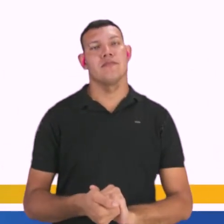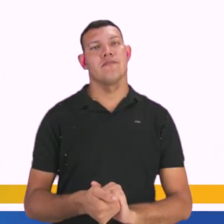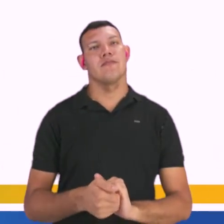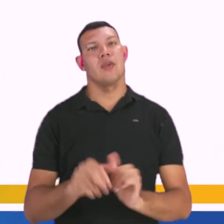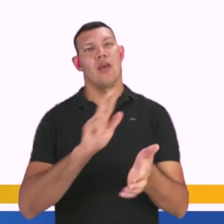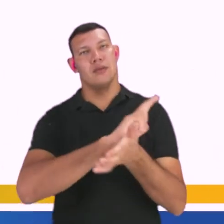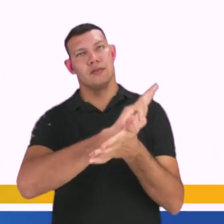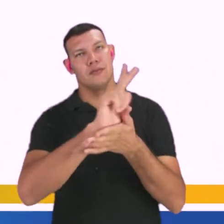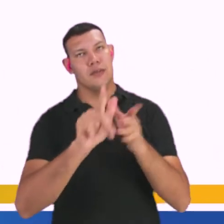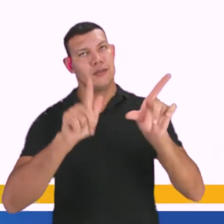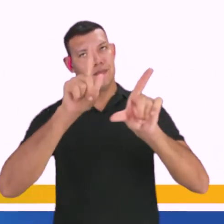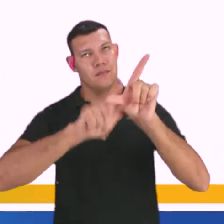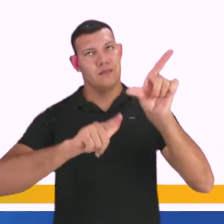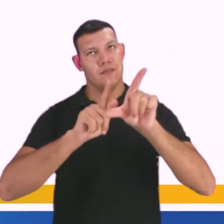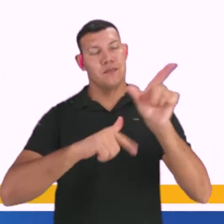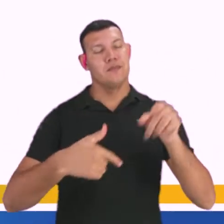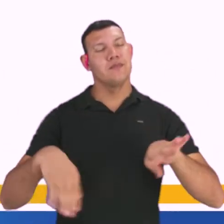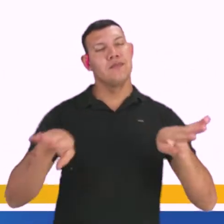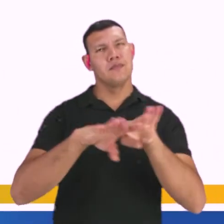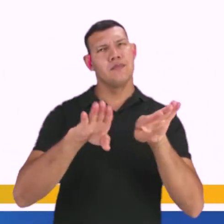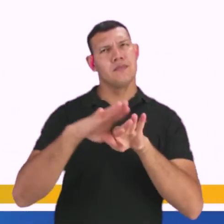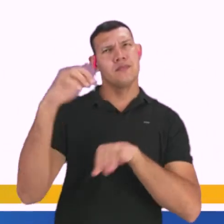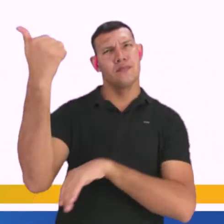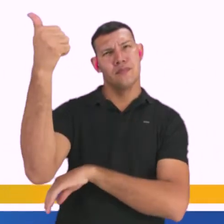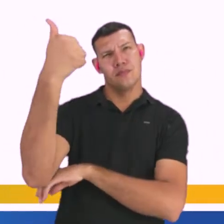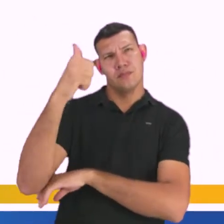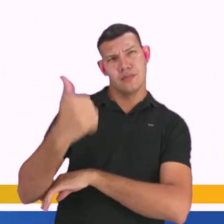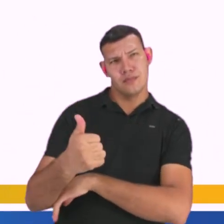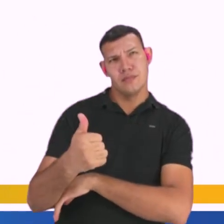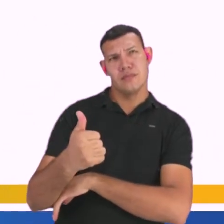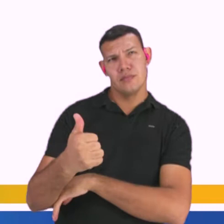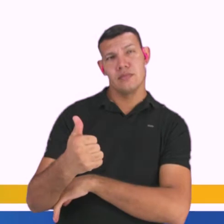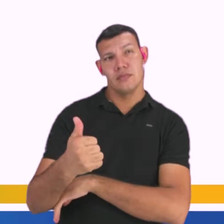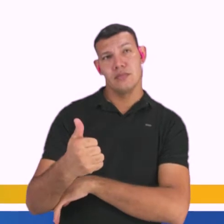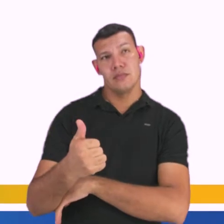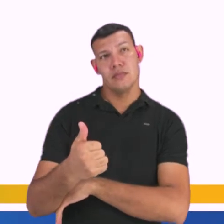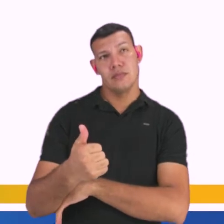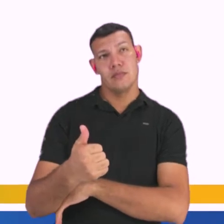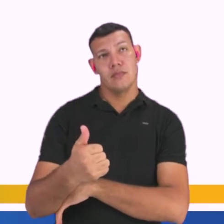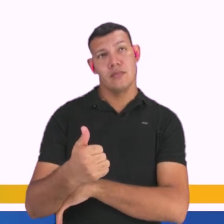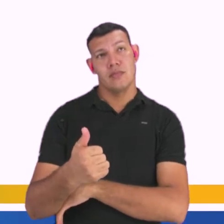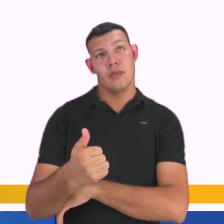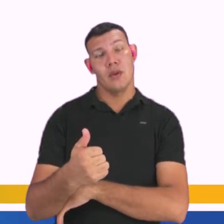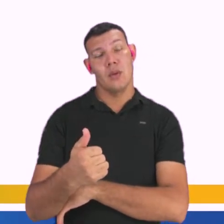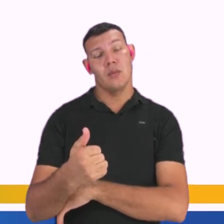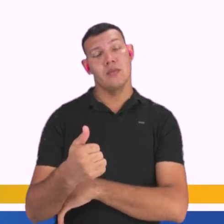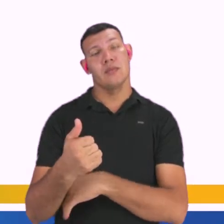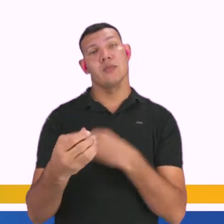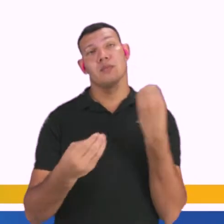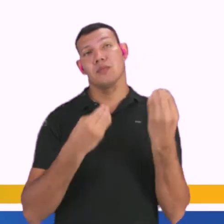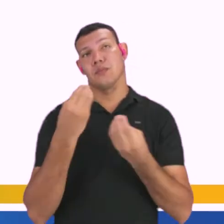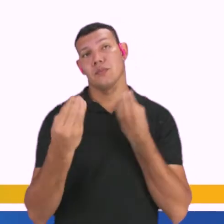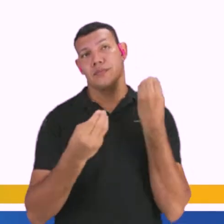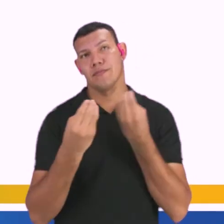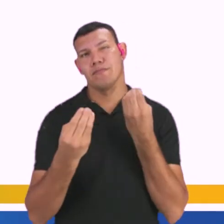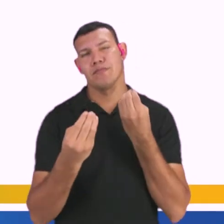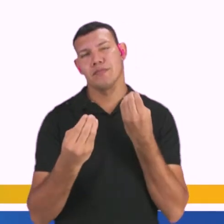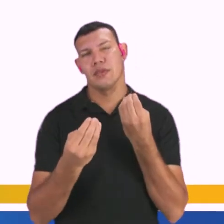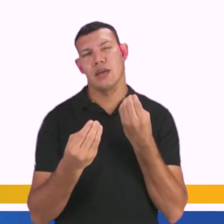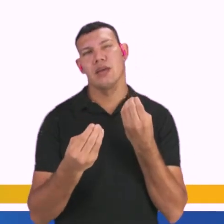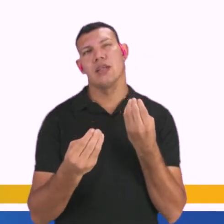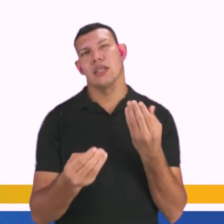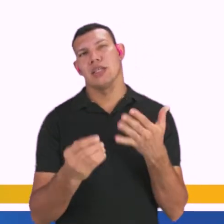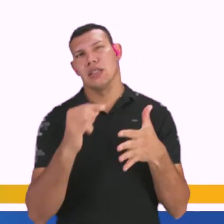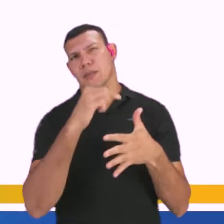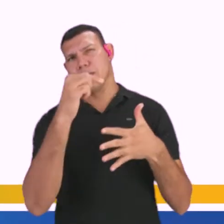incógnitas é analisá-la medir mediante determinado critério e concluir se ela é